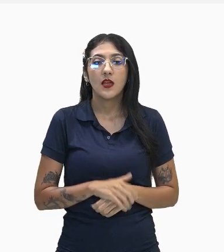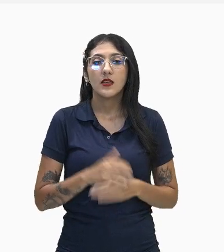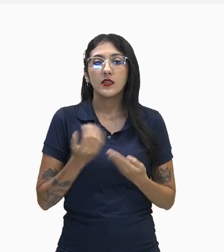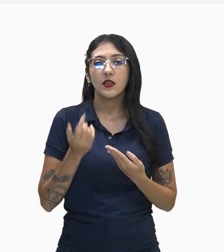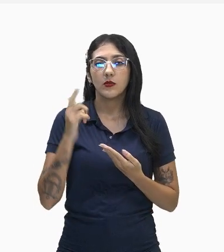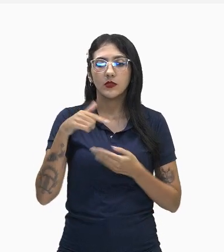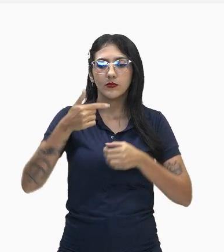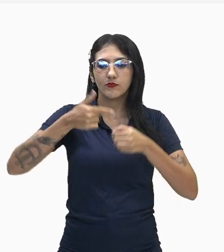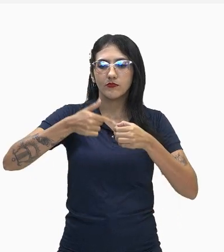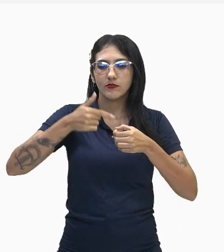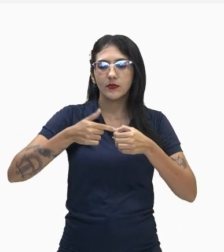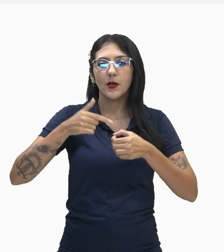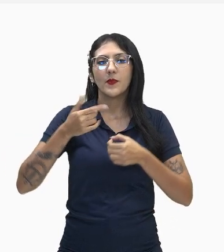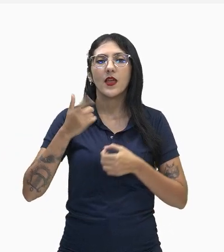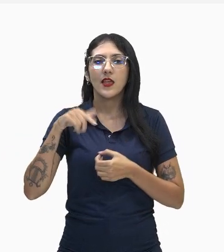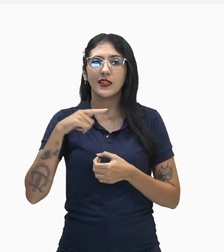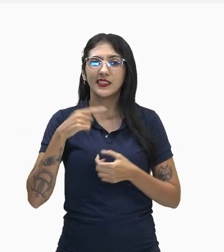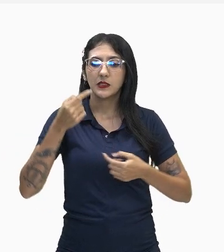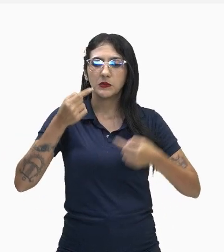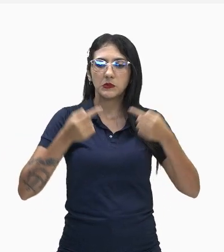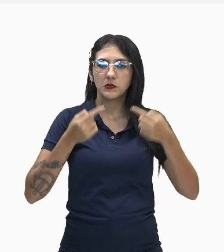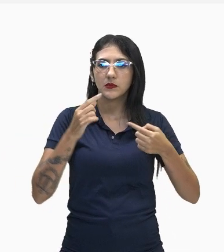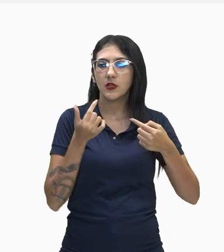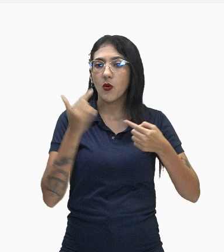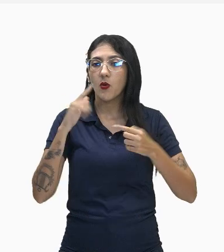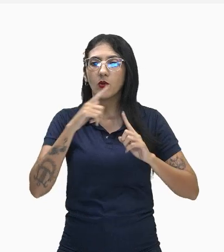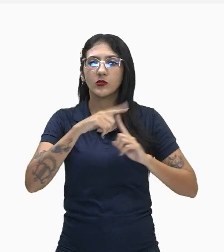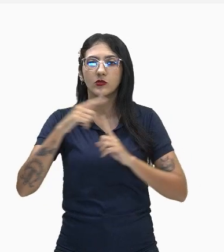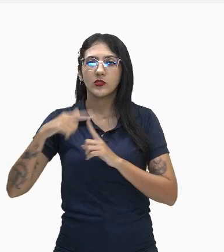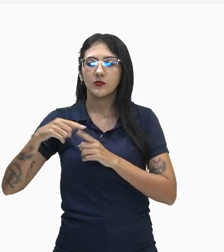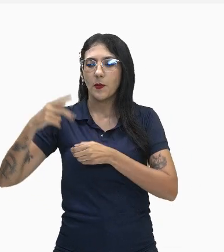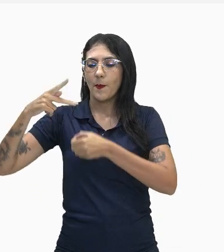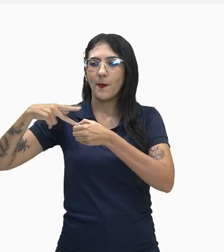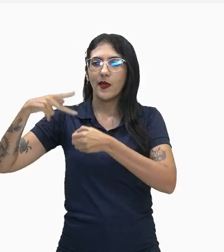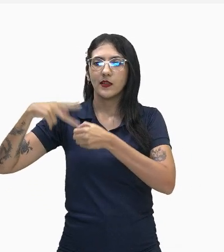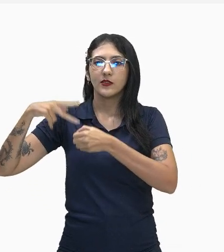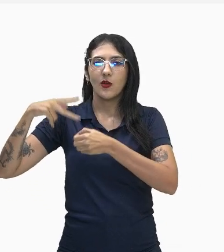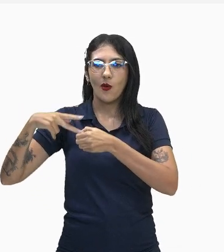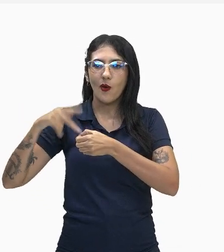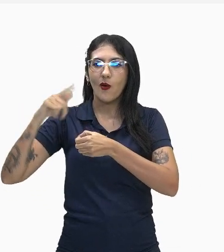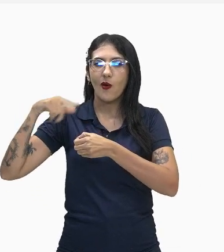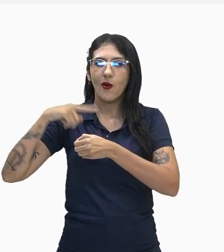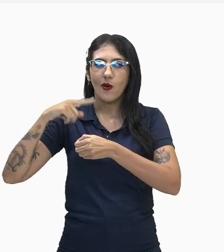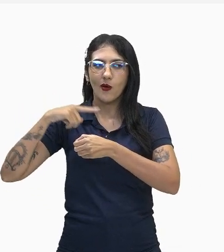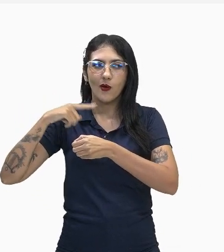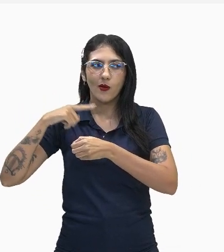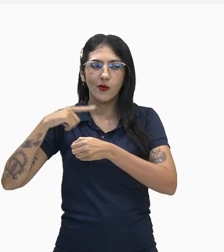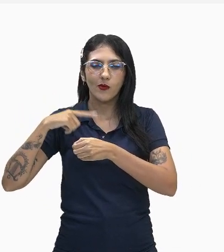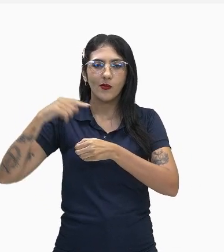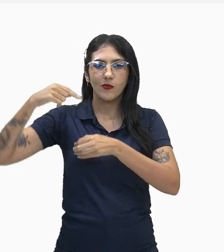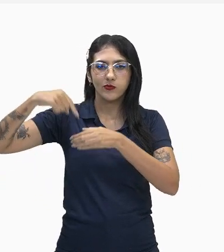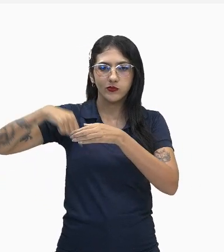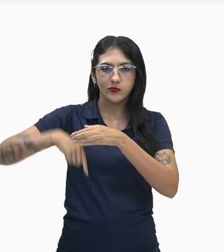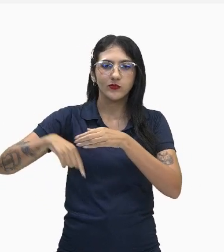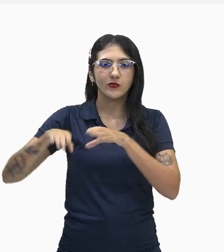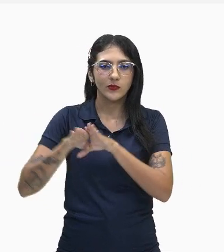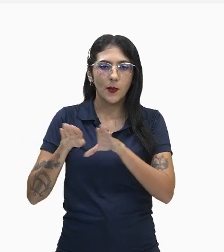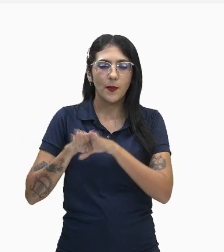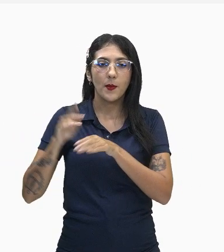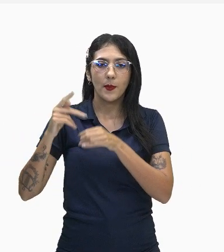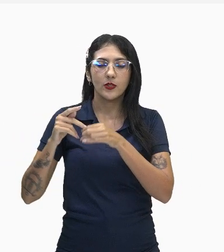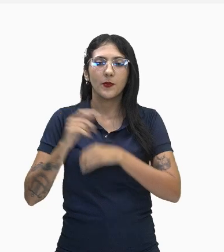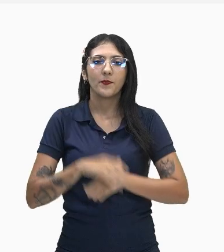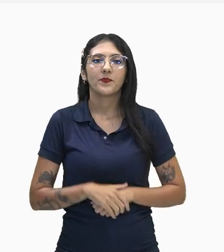biocombustíveis, elas competem com os combustíveis fósseis, que são poluentes e geram CO2 na atmosfera, né? Então,